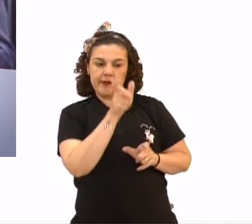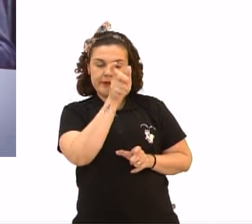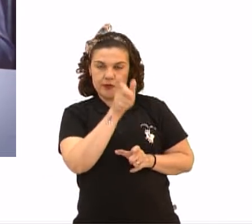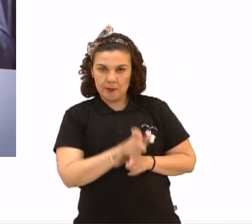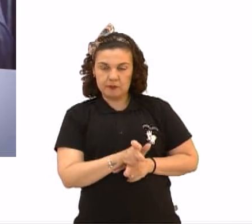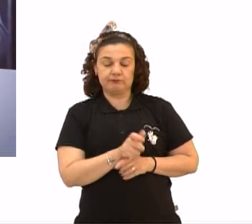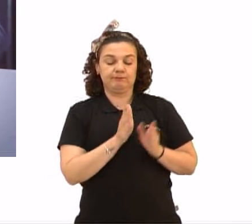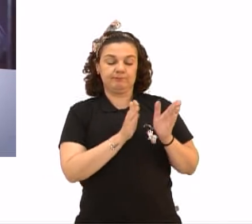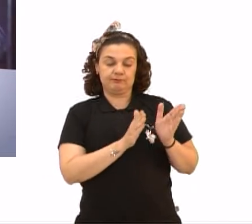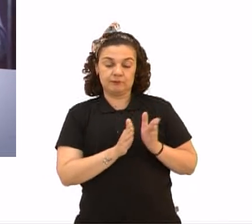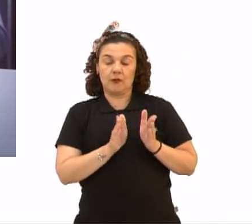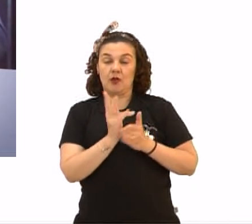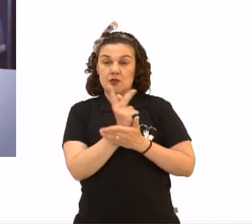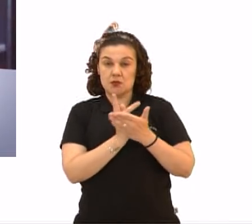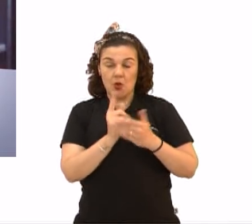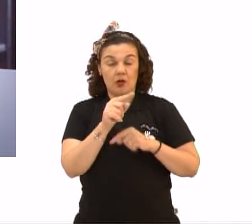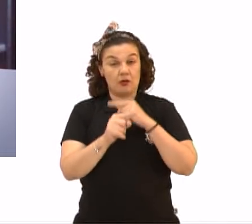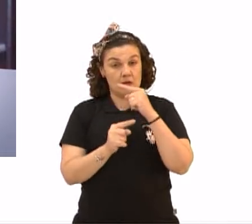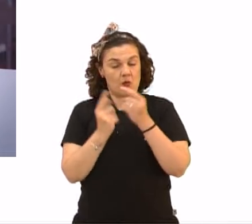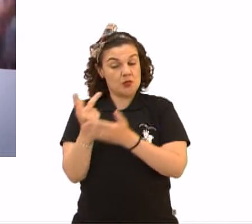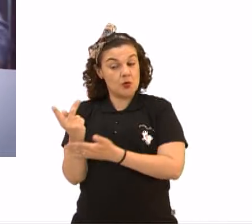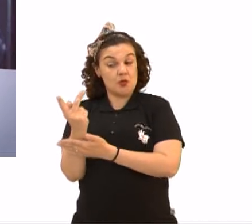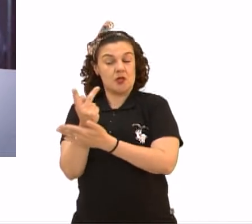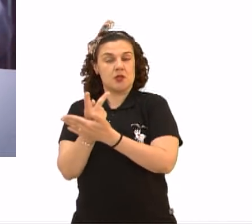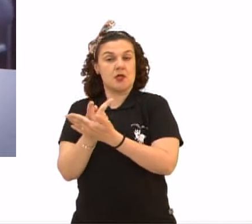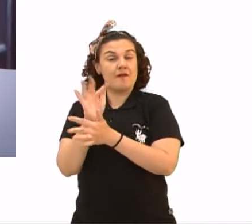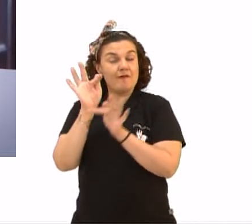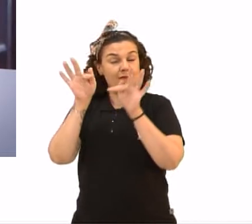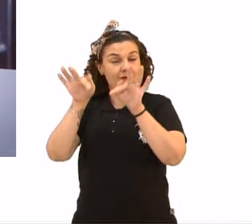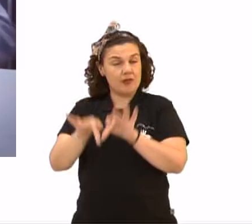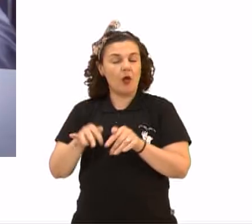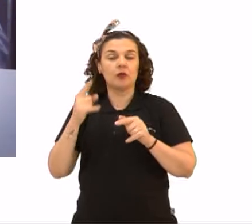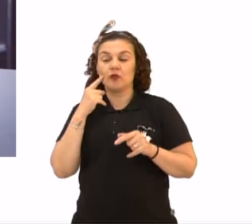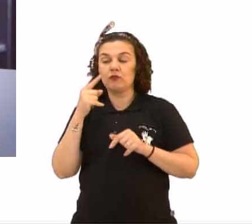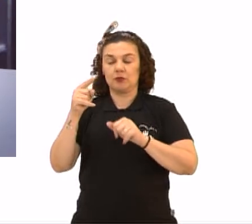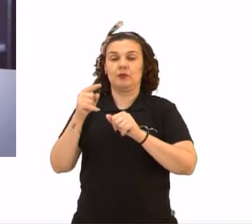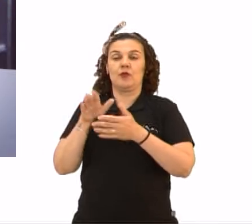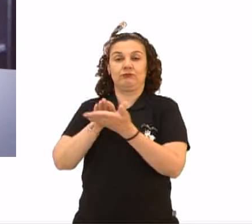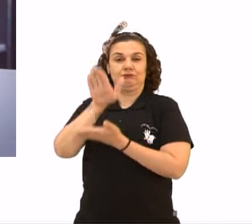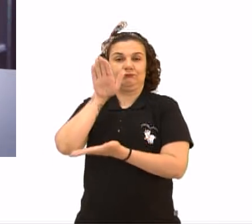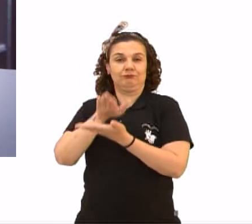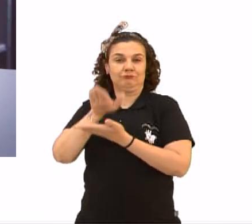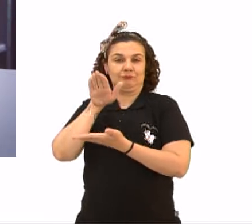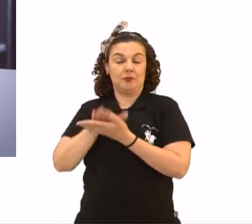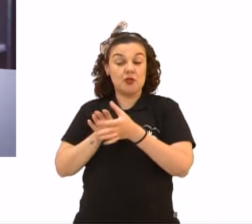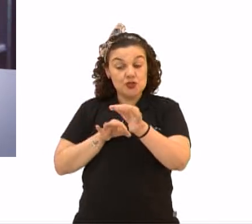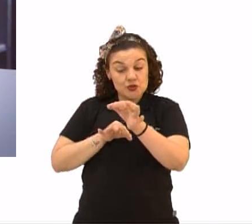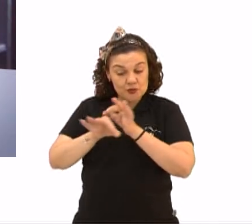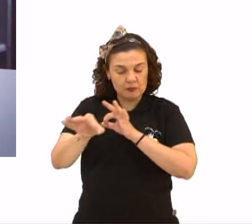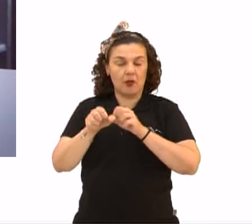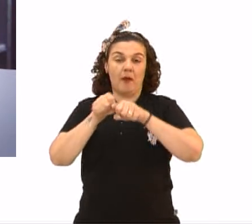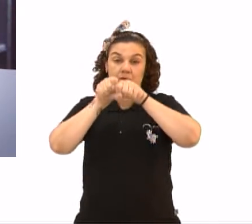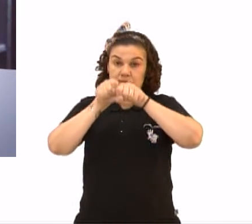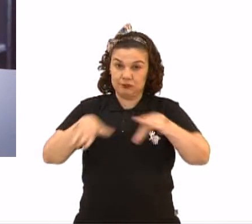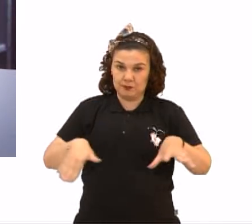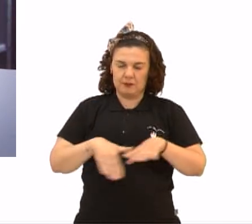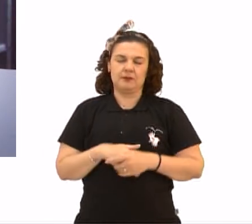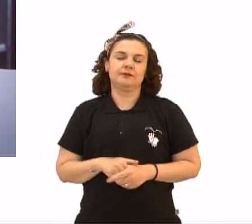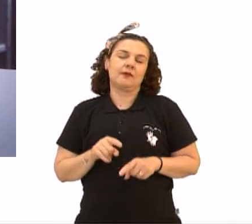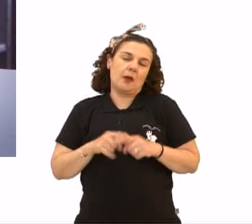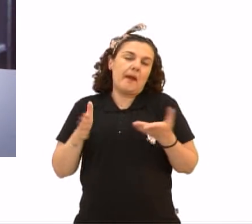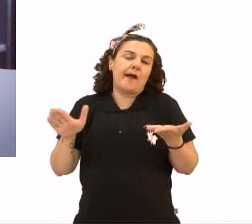fiz a história, eu desenhei a história, depois que a gente foi atrás de uma editora, de tentar viabilizar para lançar, assim. Então,